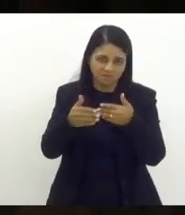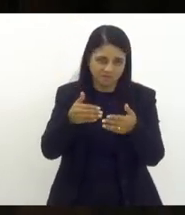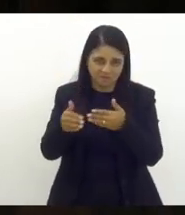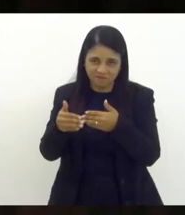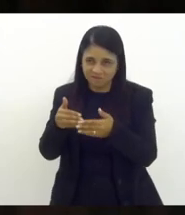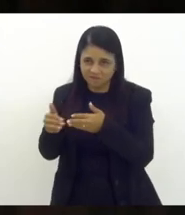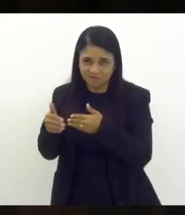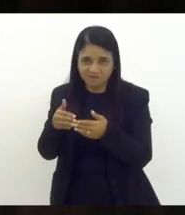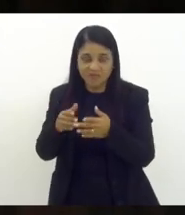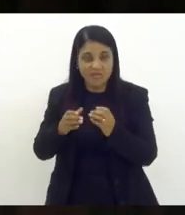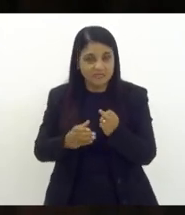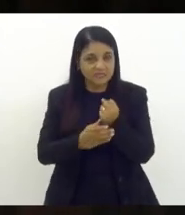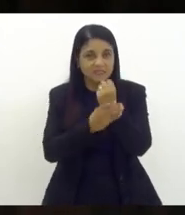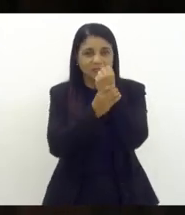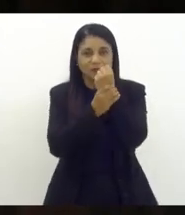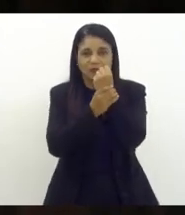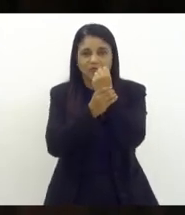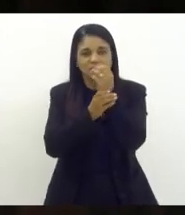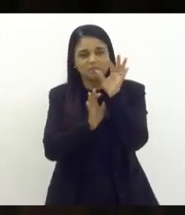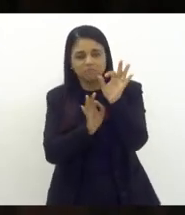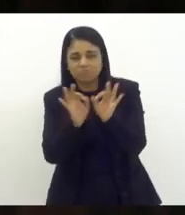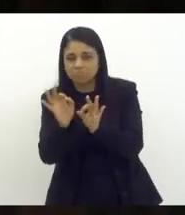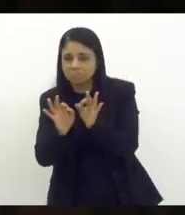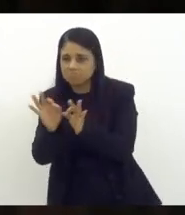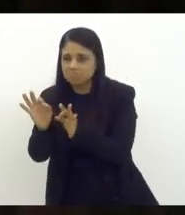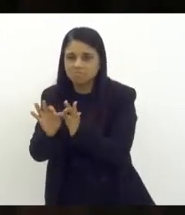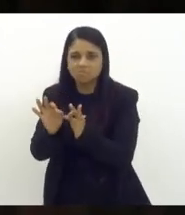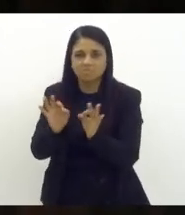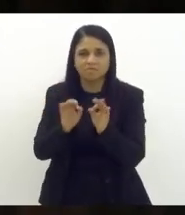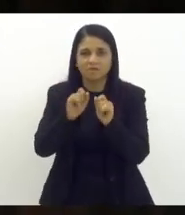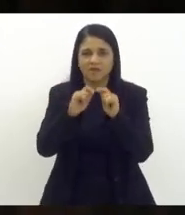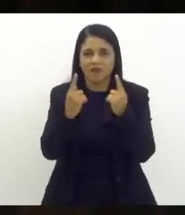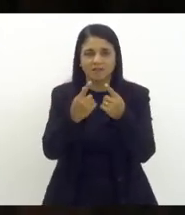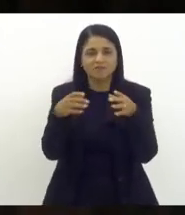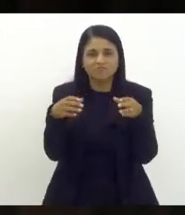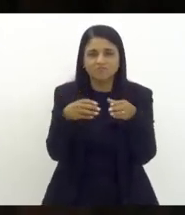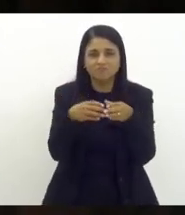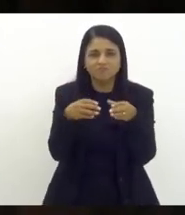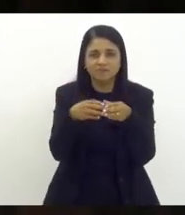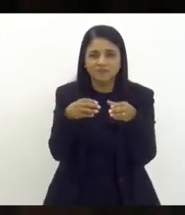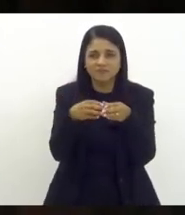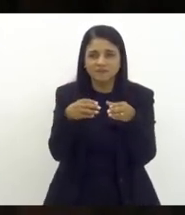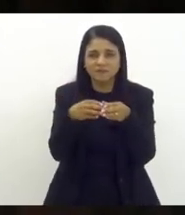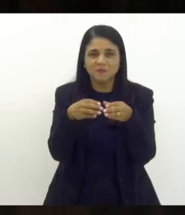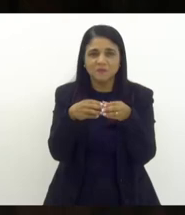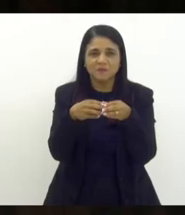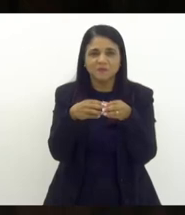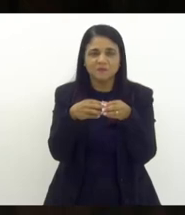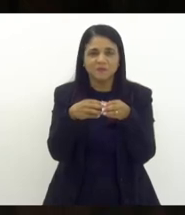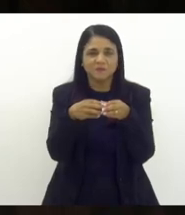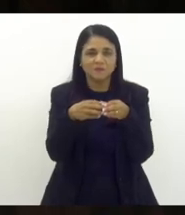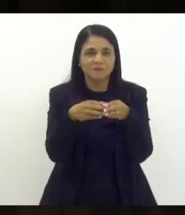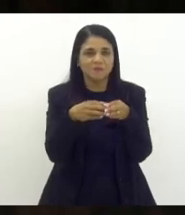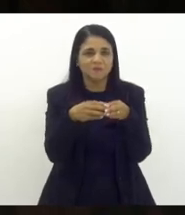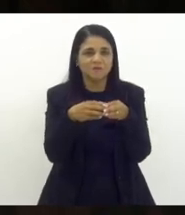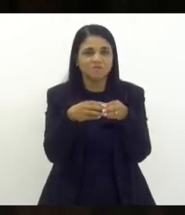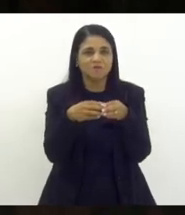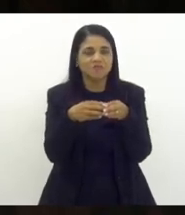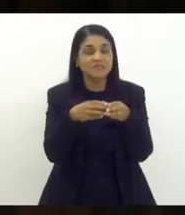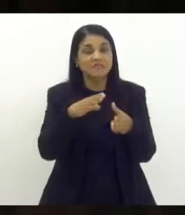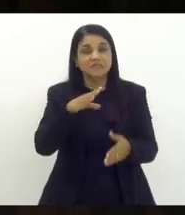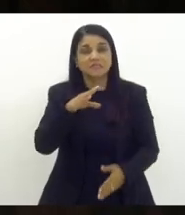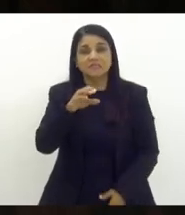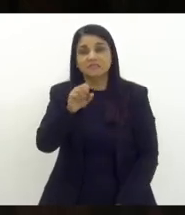segurança desta casa que manté a ordem a a equipe do de de cerimonialistas